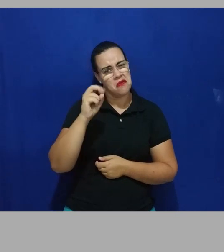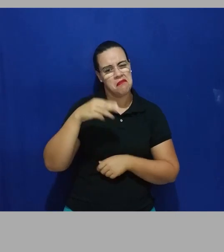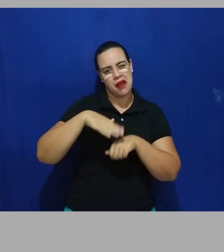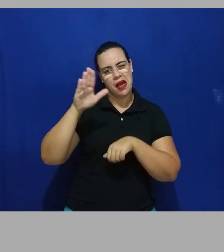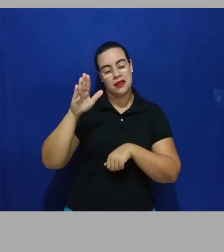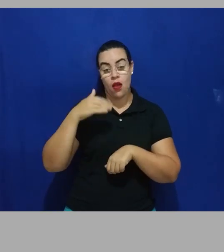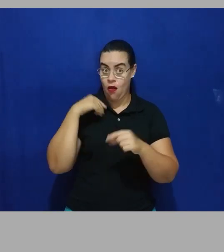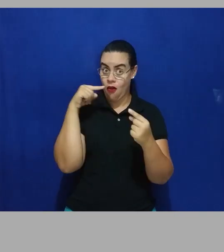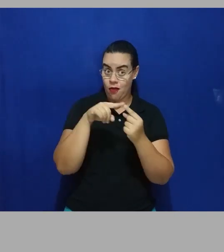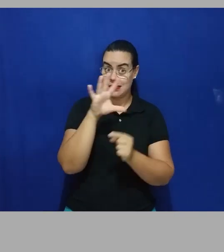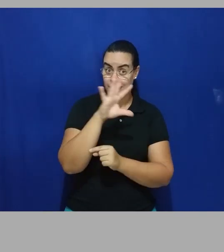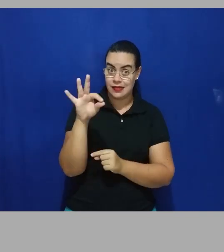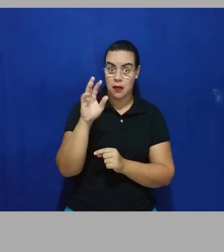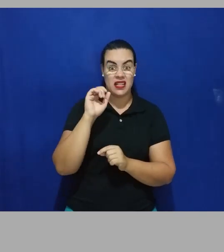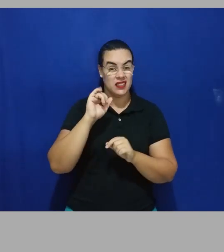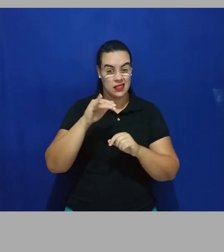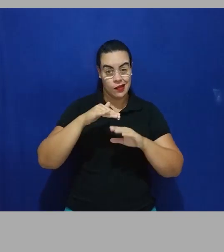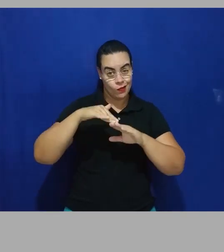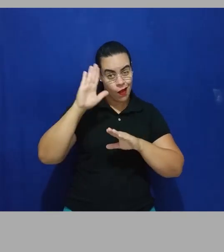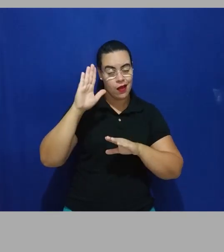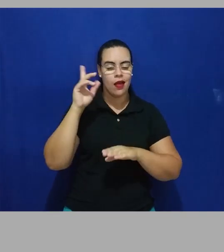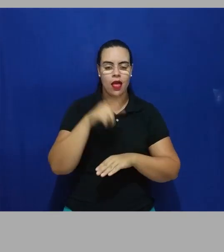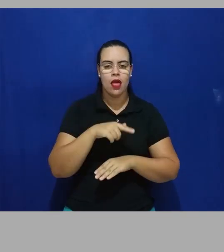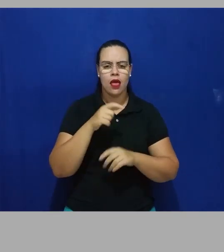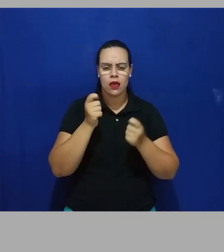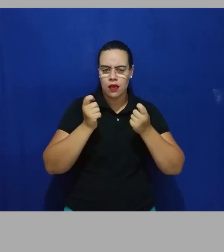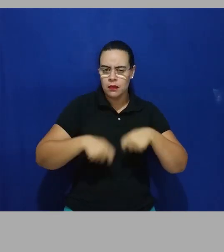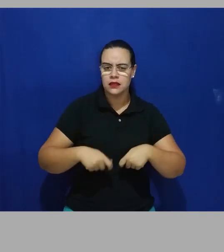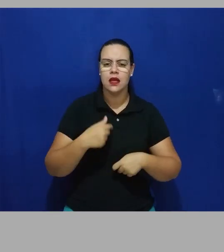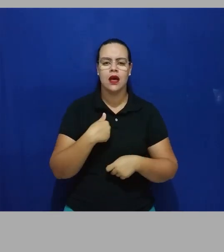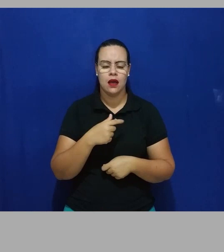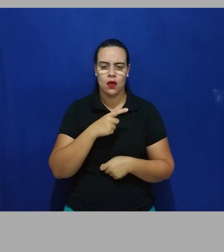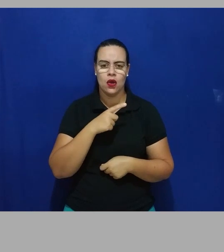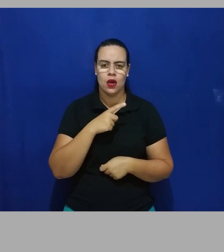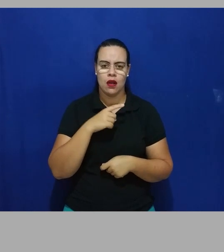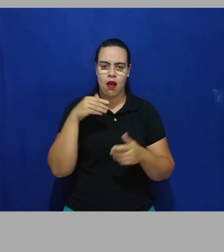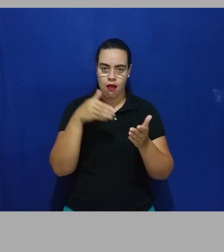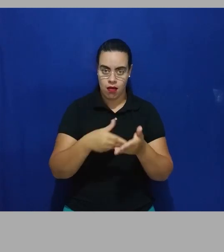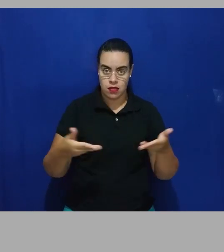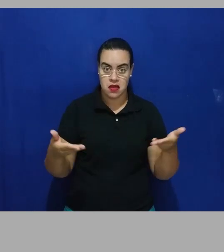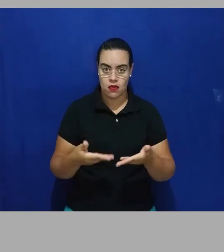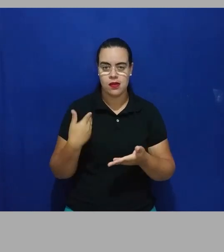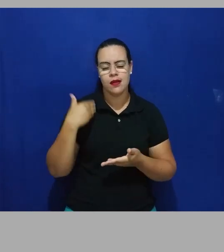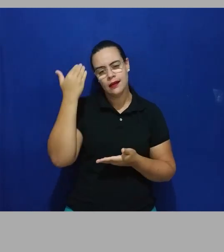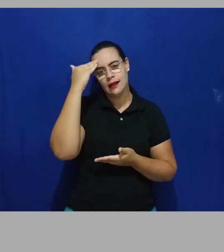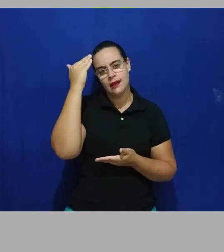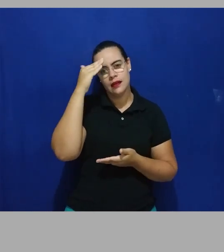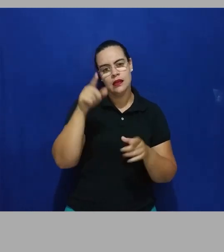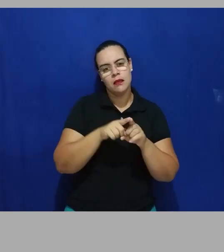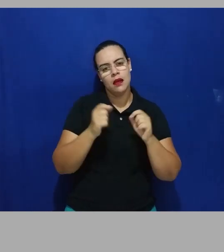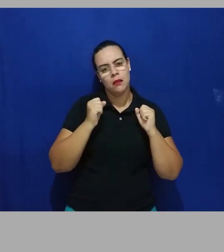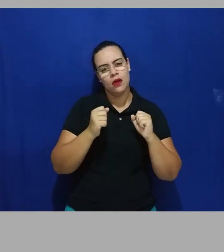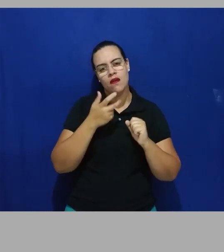envelhecerei até os meus 100 anos, ou mais de 100, minha meta é 100. Se ultrapassar, que seja com essa capacidade